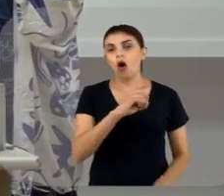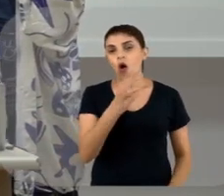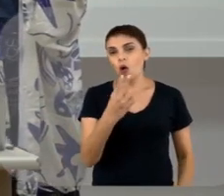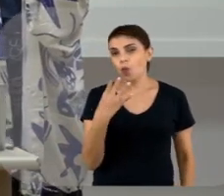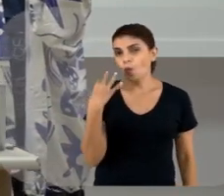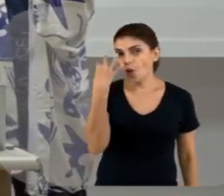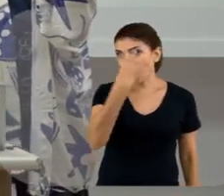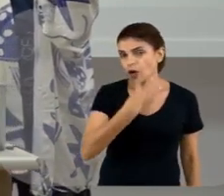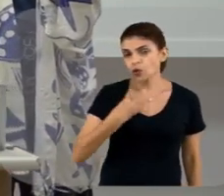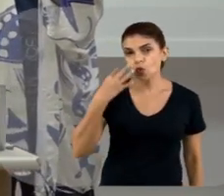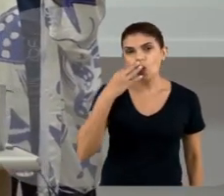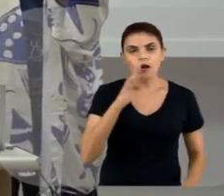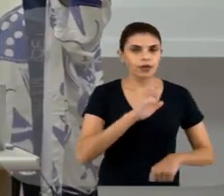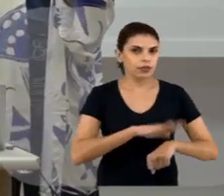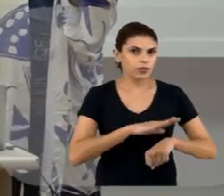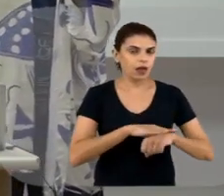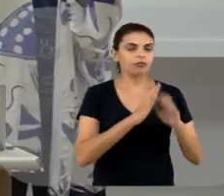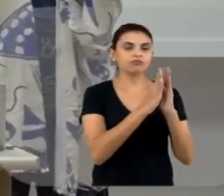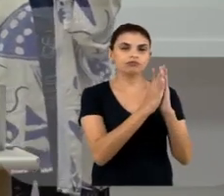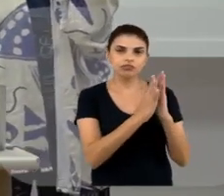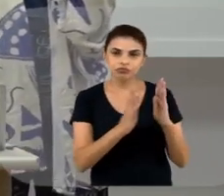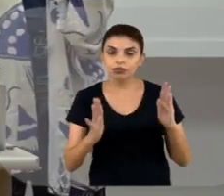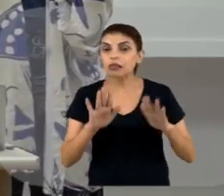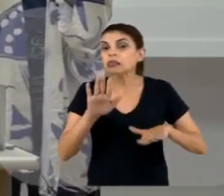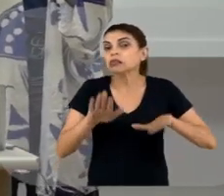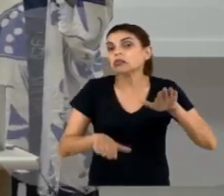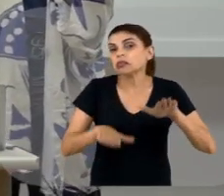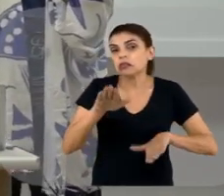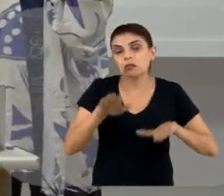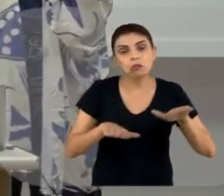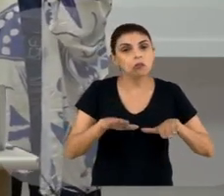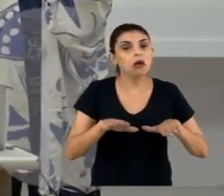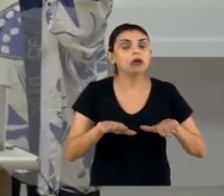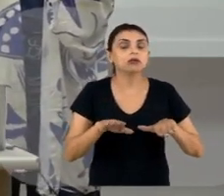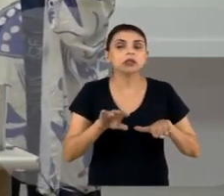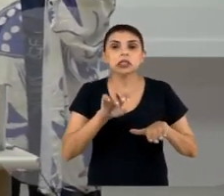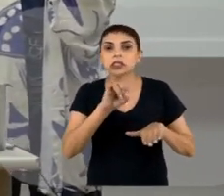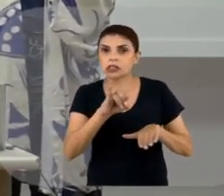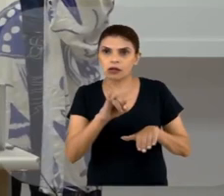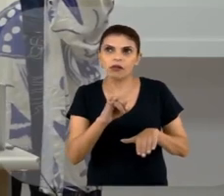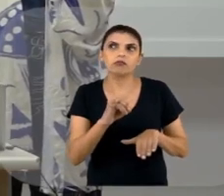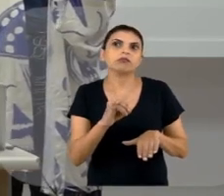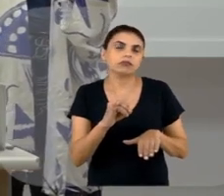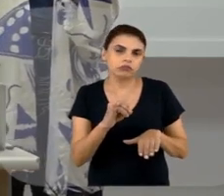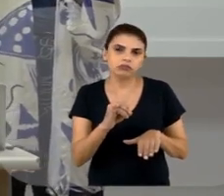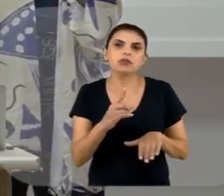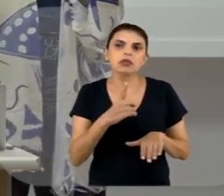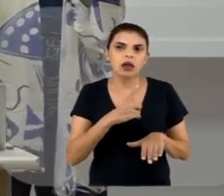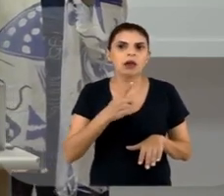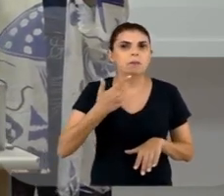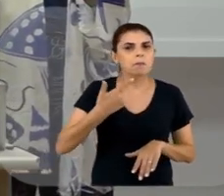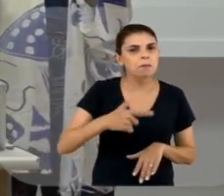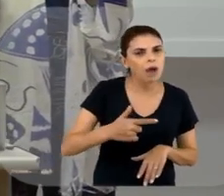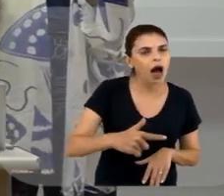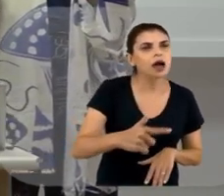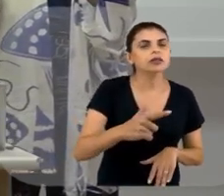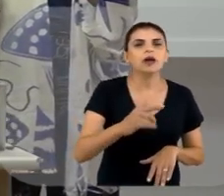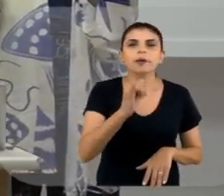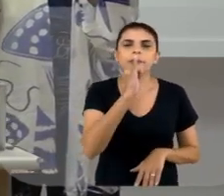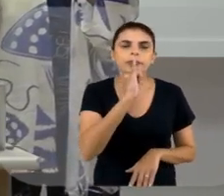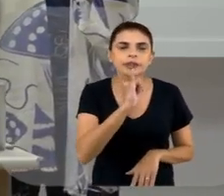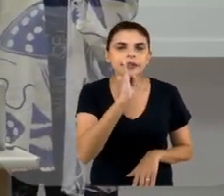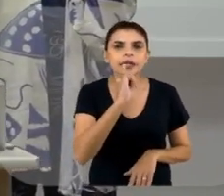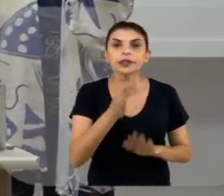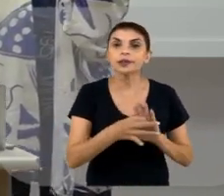2 horas e meia a 4 horas de duração. E é isso que vai depender, claro, se a gente tem mais,